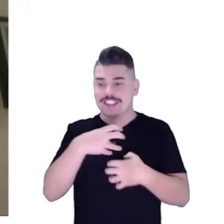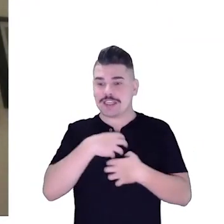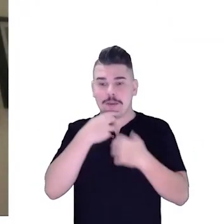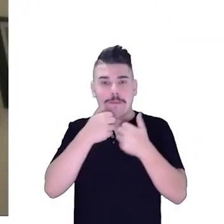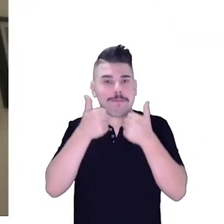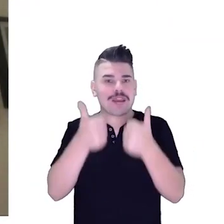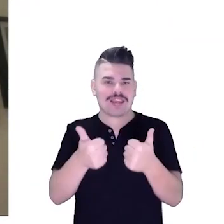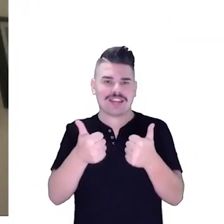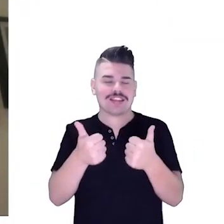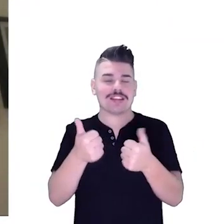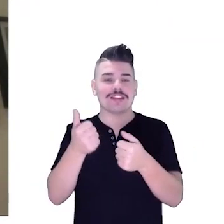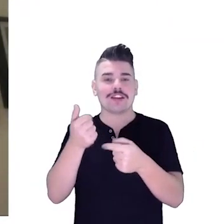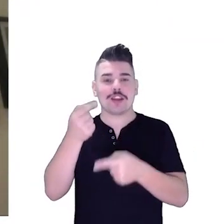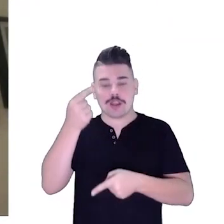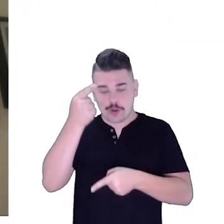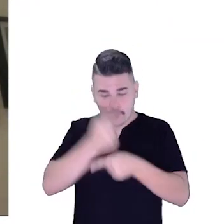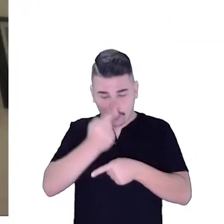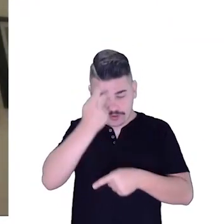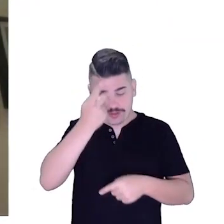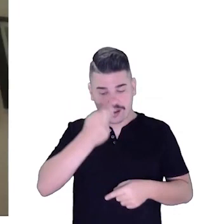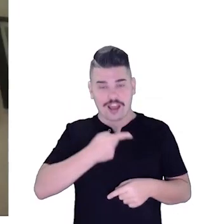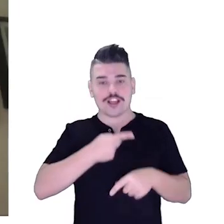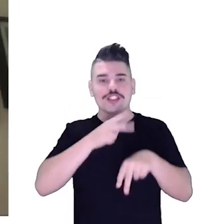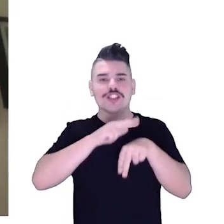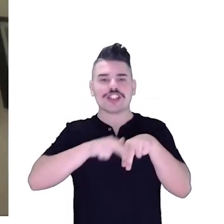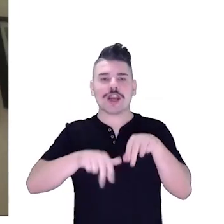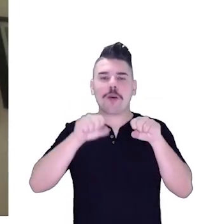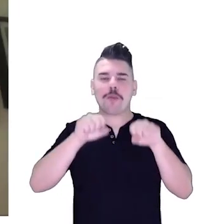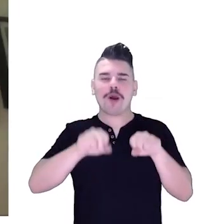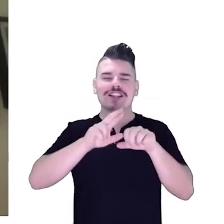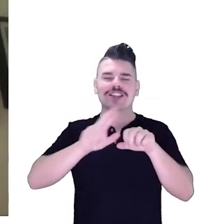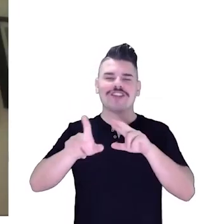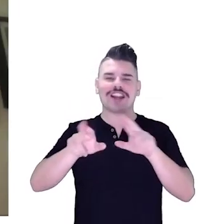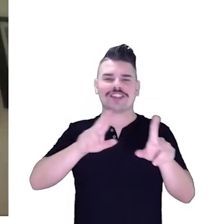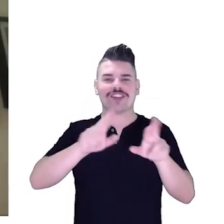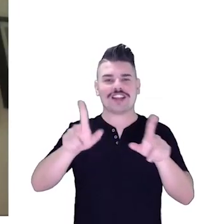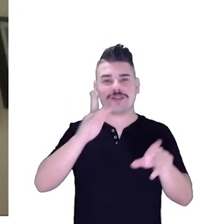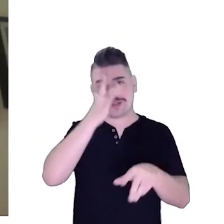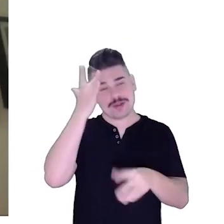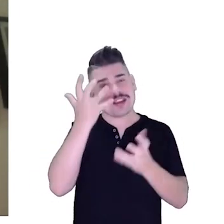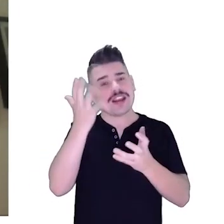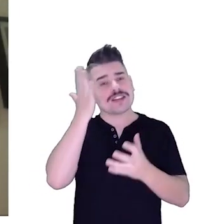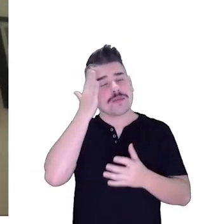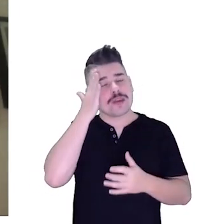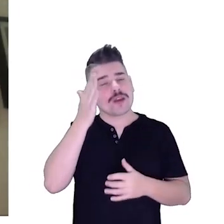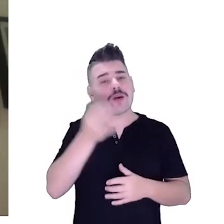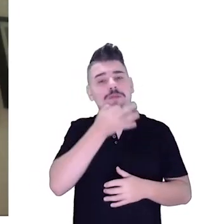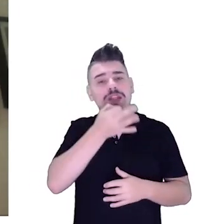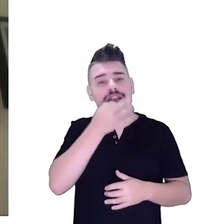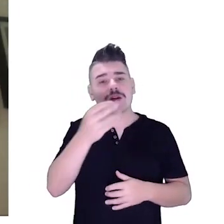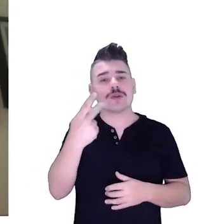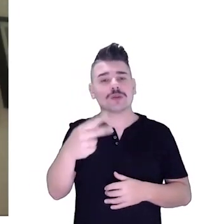Encontrar um lugar no gênero pode ser muito diferente para diferentes pessoas. Né? Então, eu queria te ouvir sobre